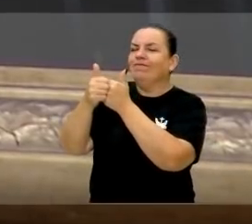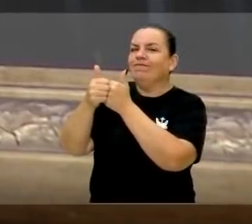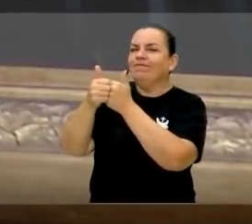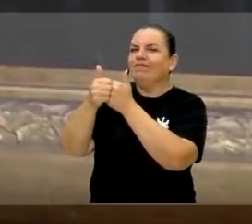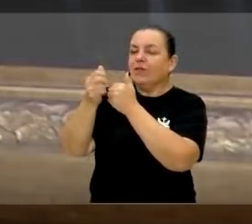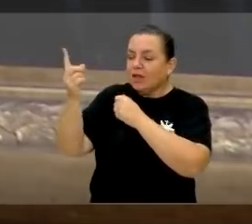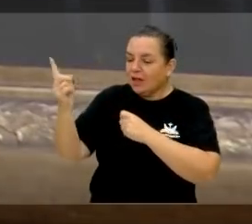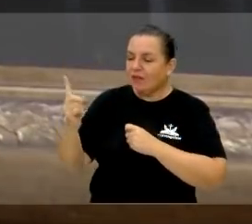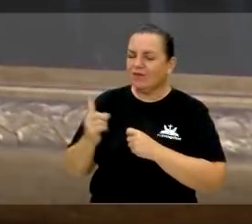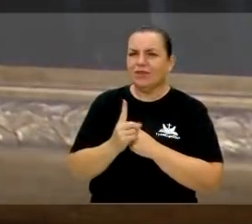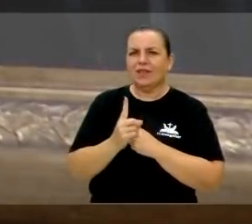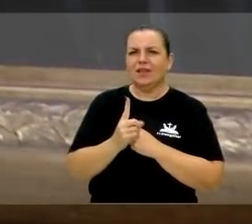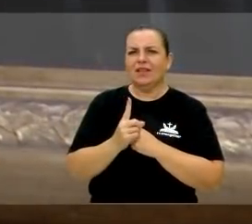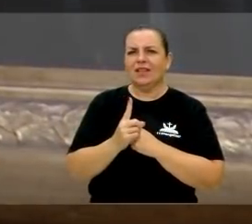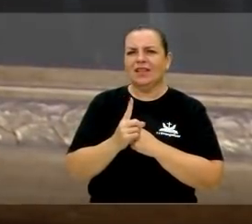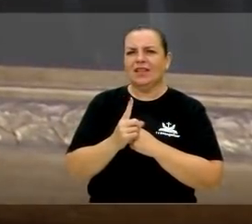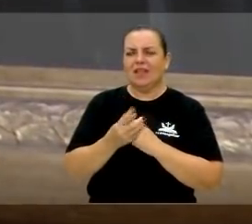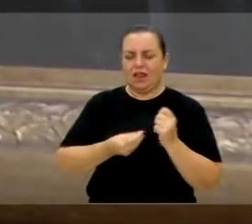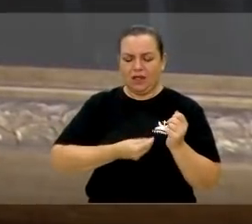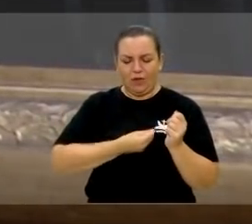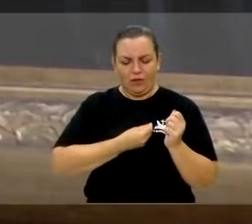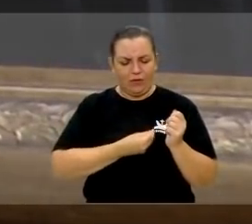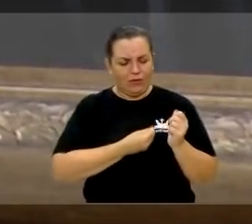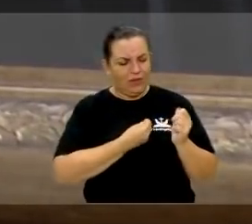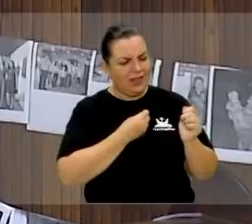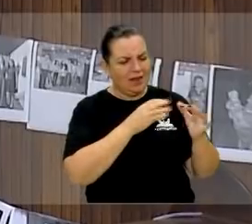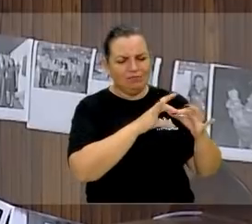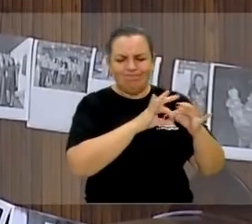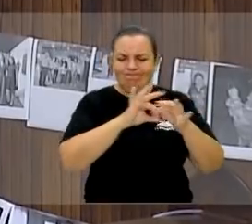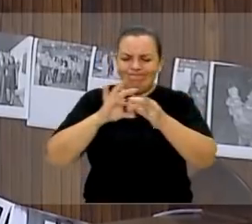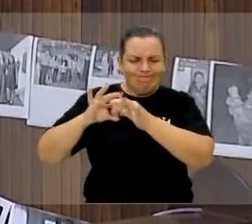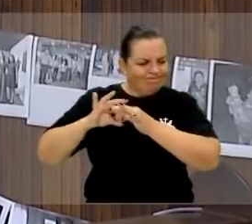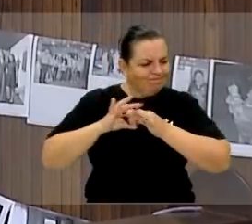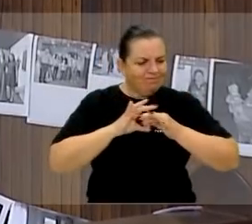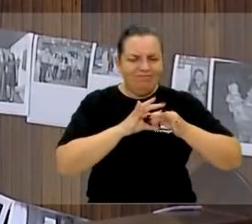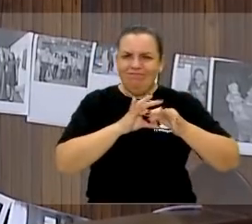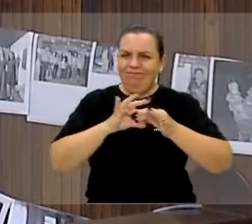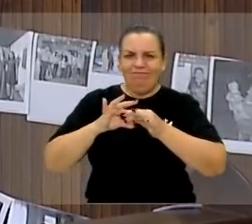vem das vidas entrelaçadas.